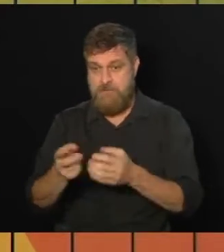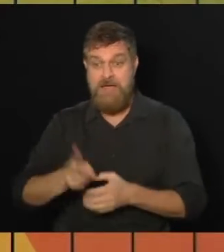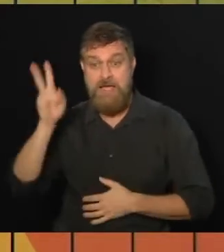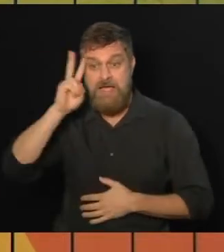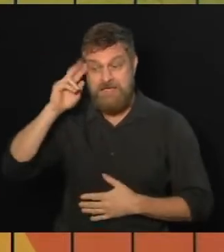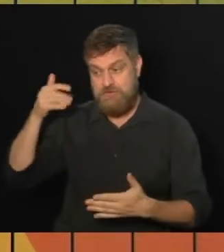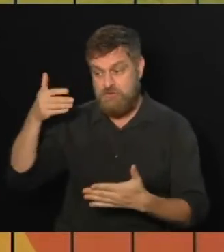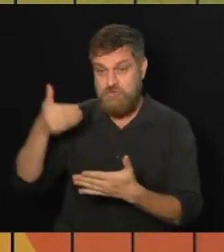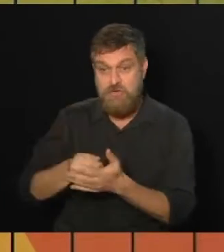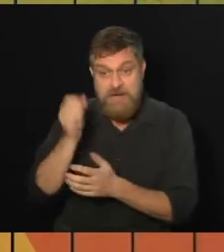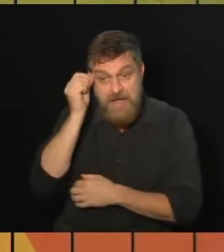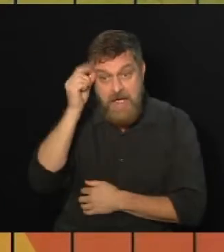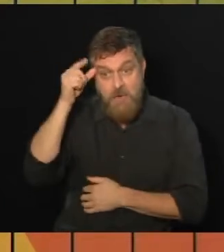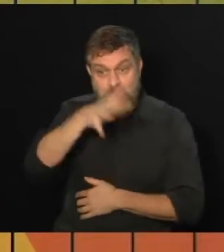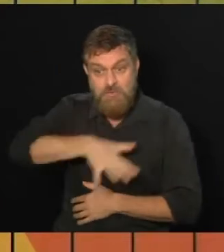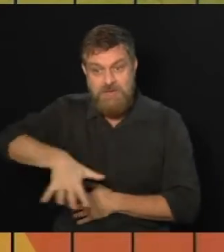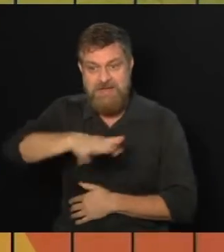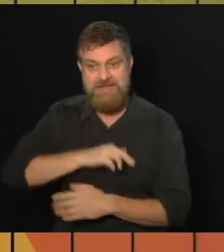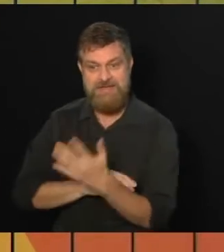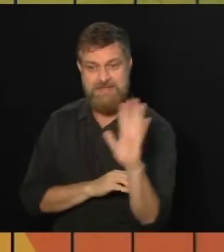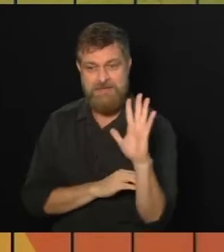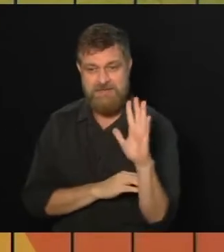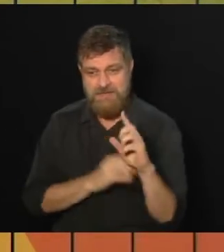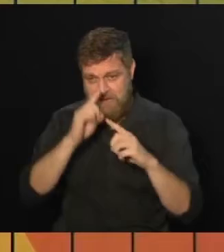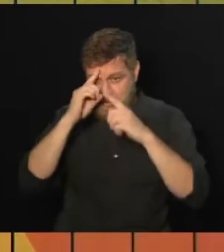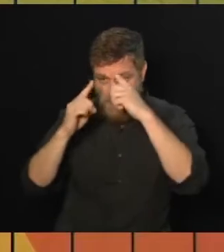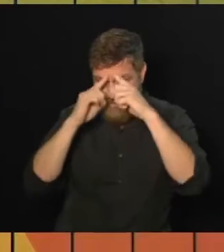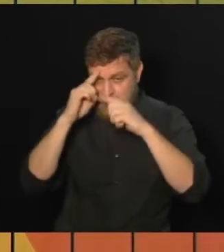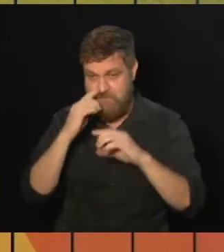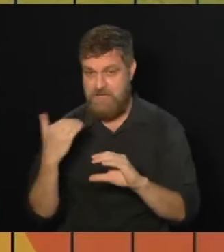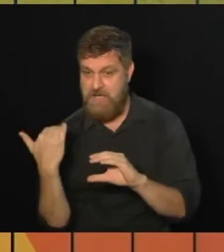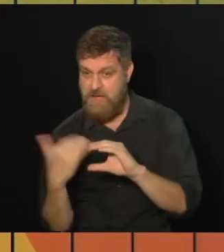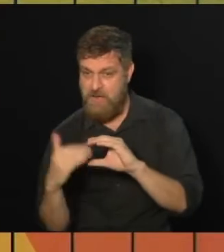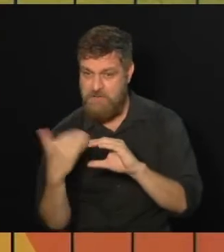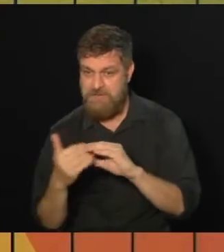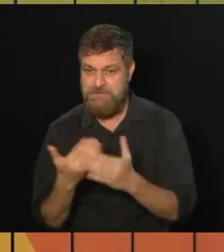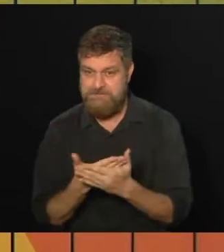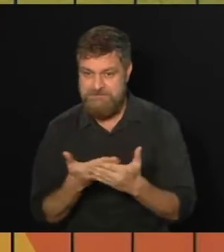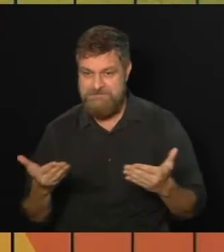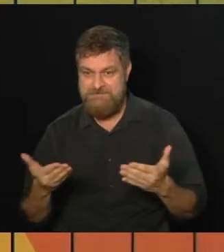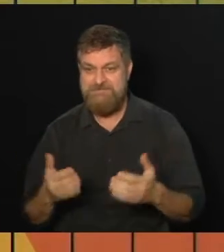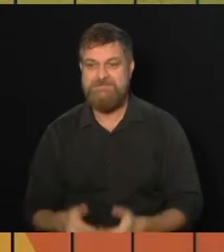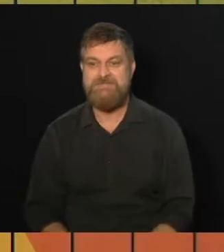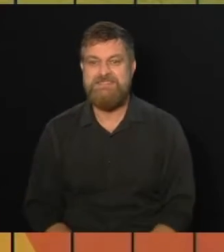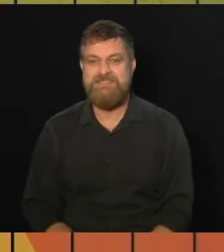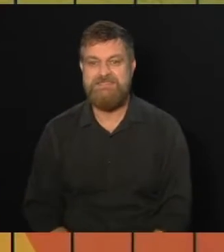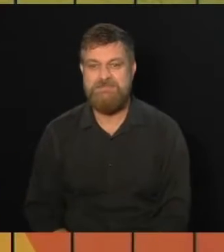históricos e culturais da mata. Dúvidas pelo e-mail